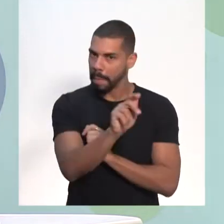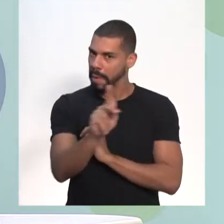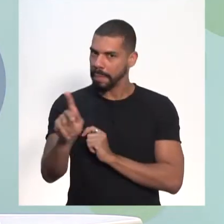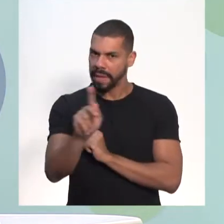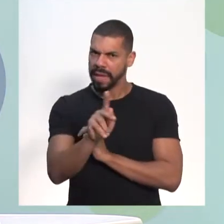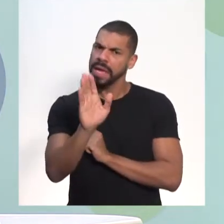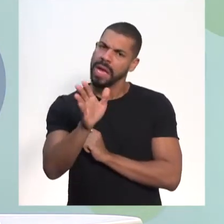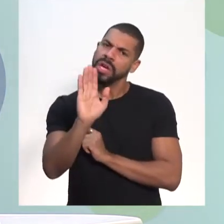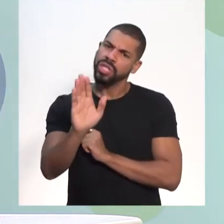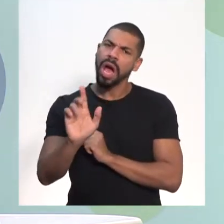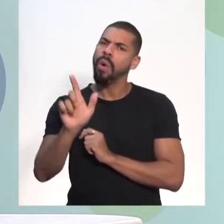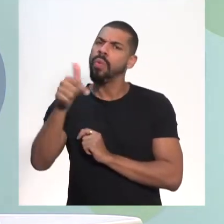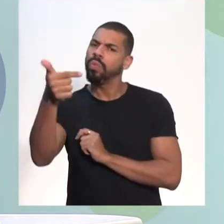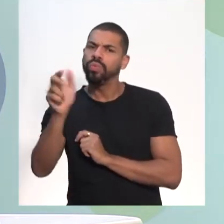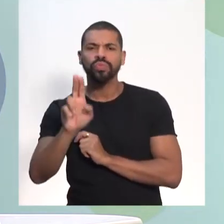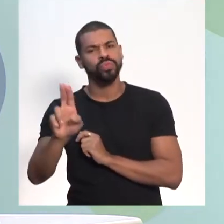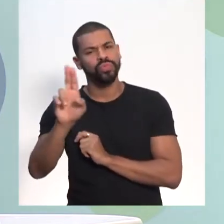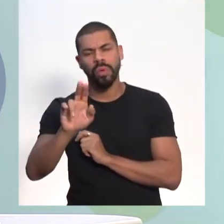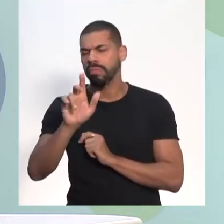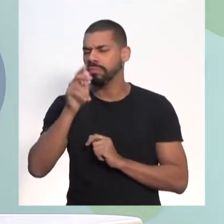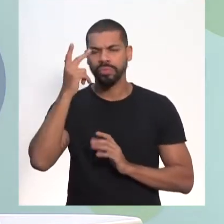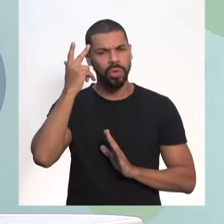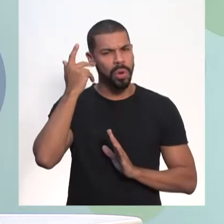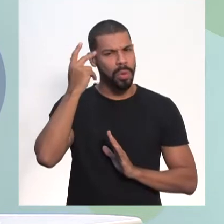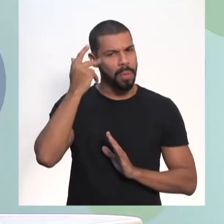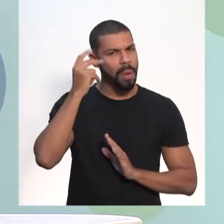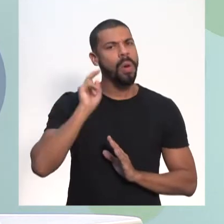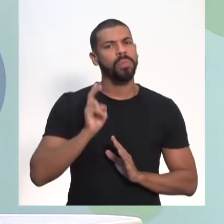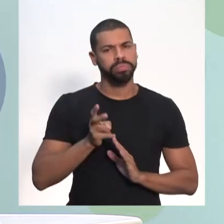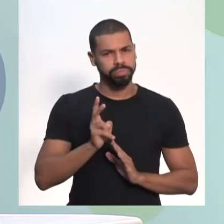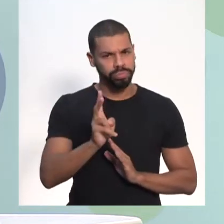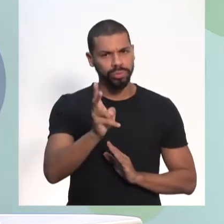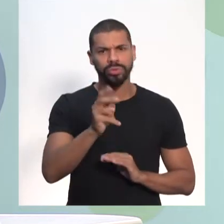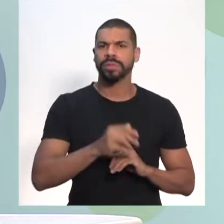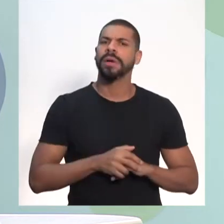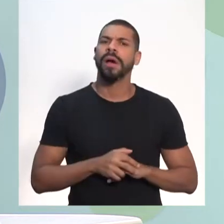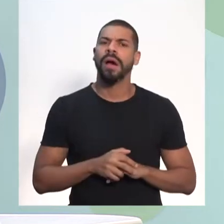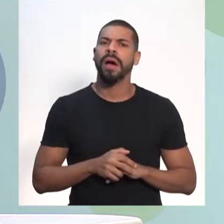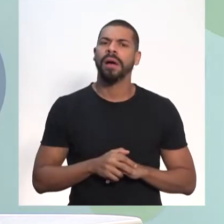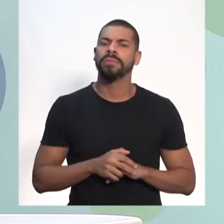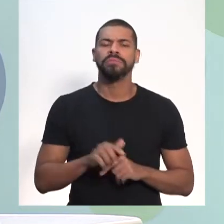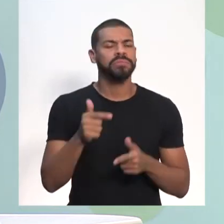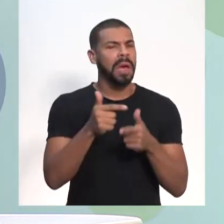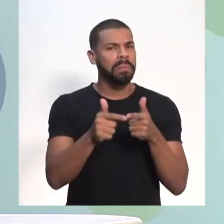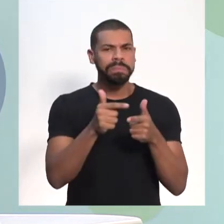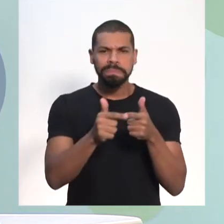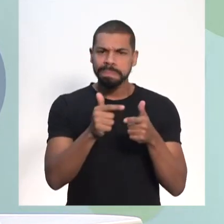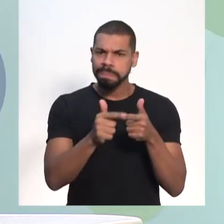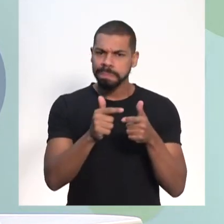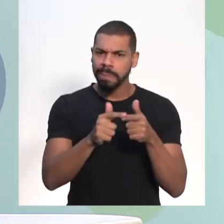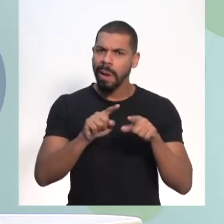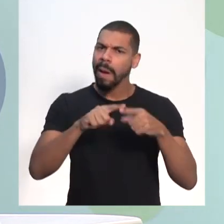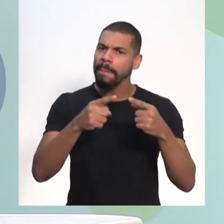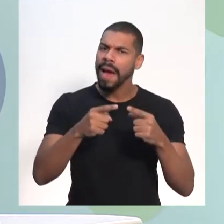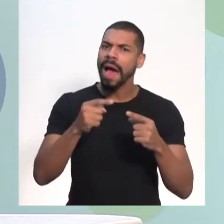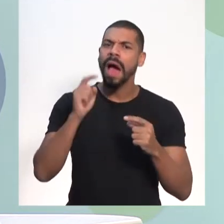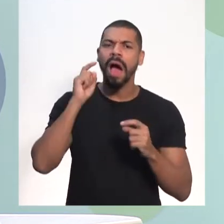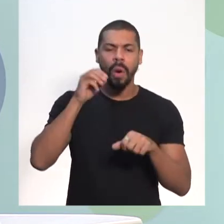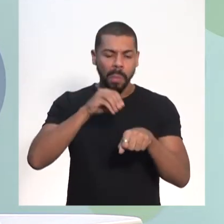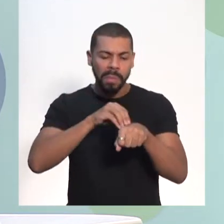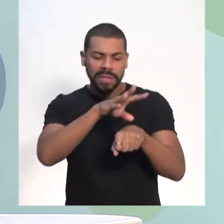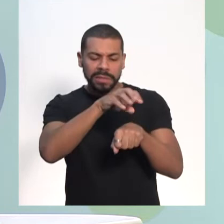Quem já usa um outro recurso, uma outra ferramenta, vai continuar usando, não tem problema nenhum. A ideia é a gente trazer algumas dicas